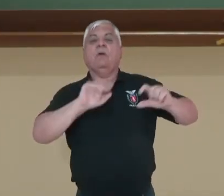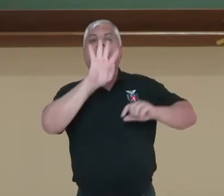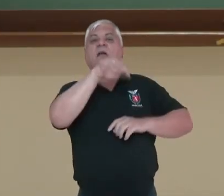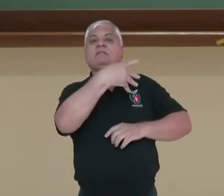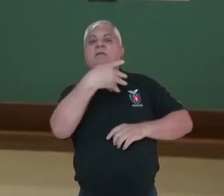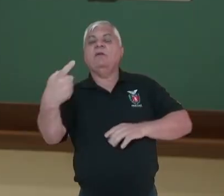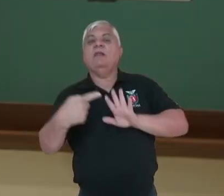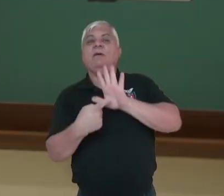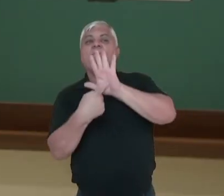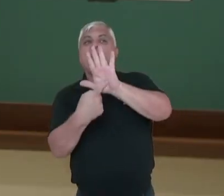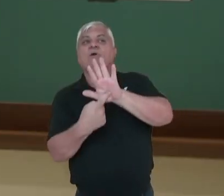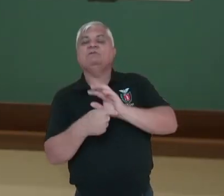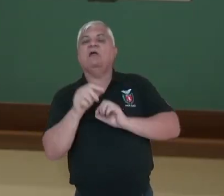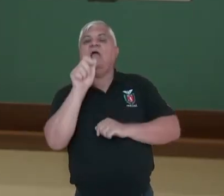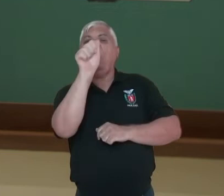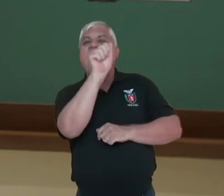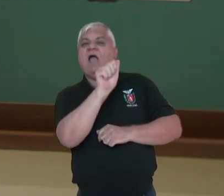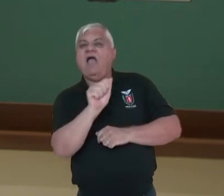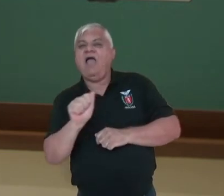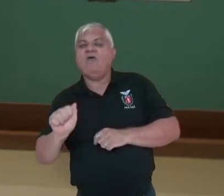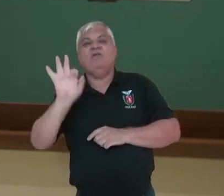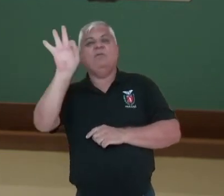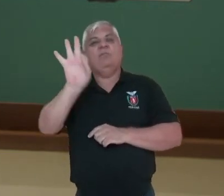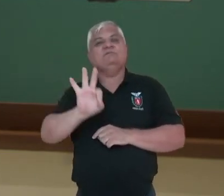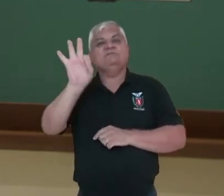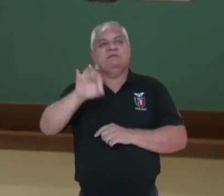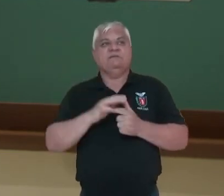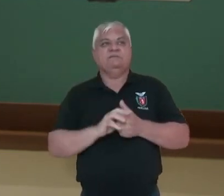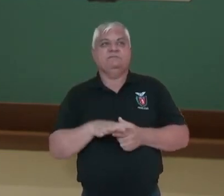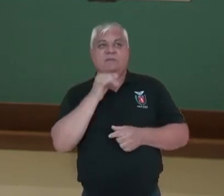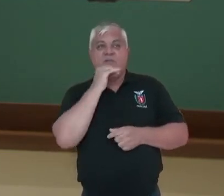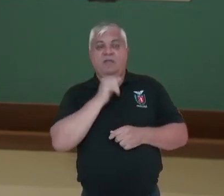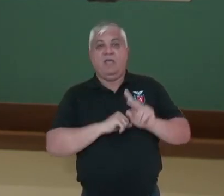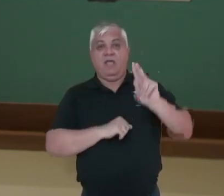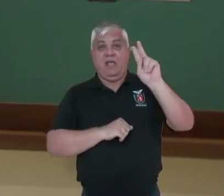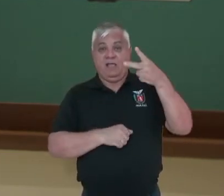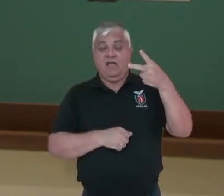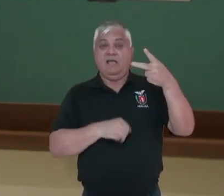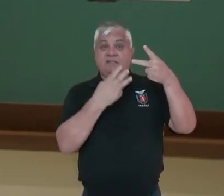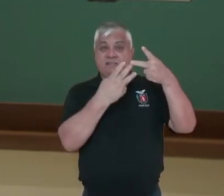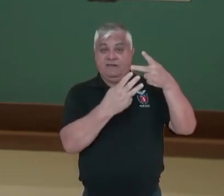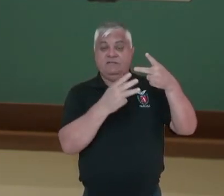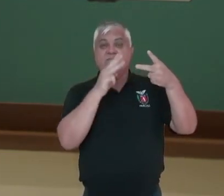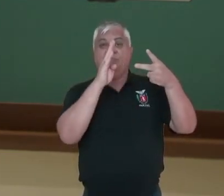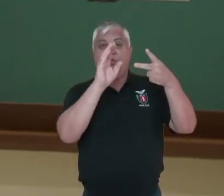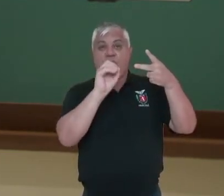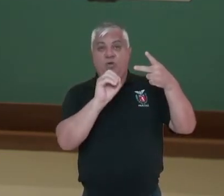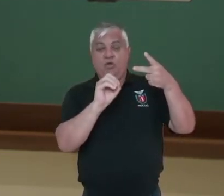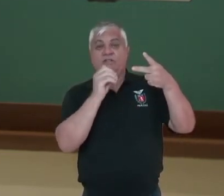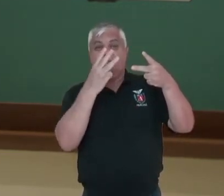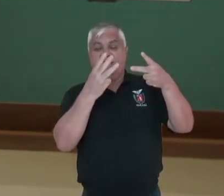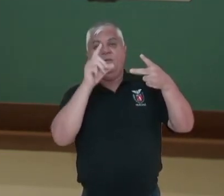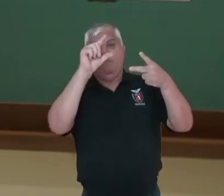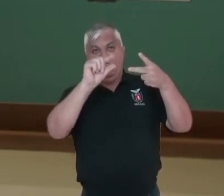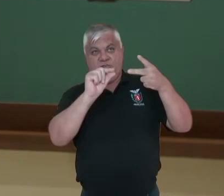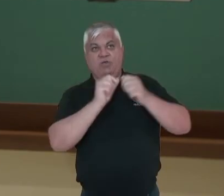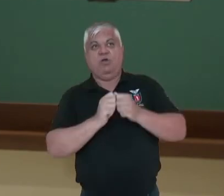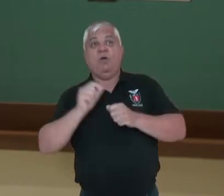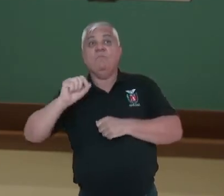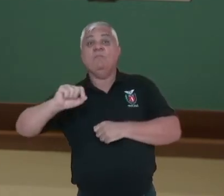valores de alfa aqui nas suas porcentagens. Então, vai ficar assim, né? O H3PO3 o menor e o maior deles,